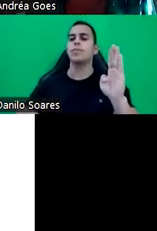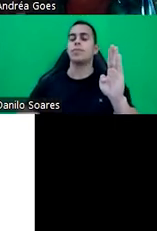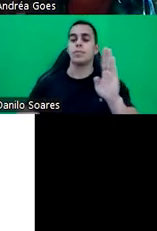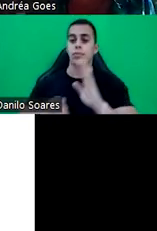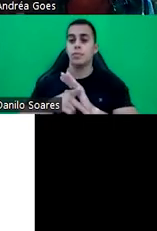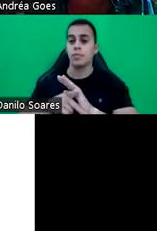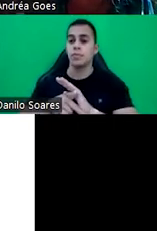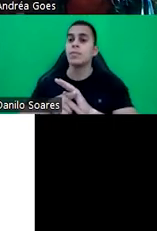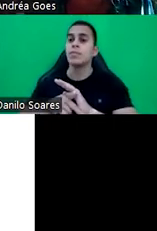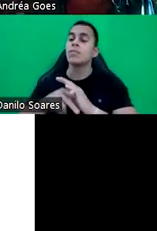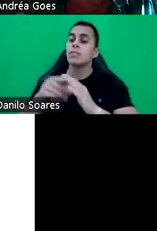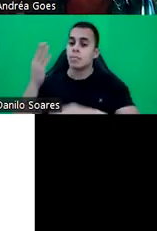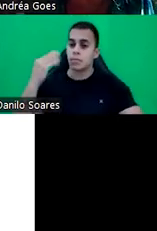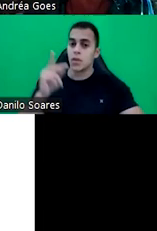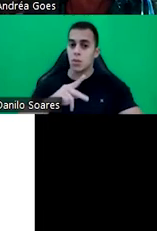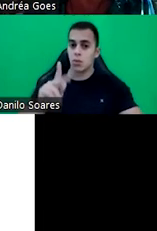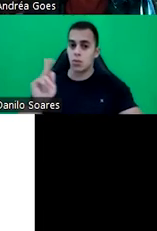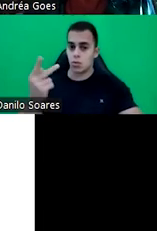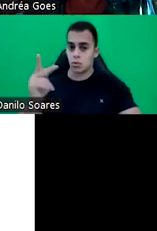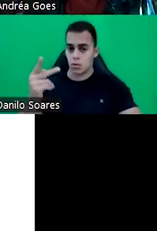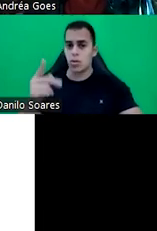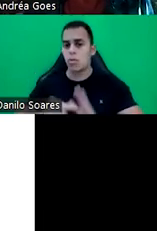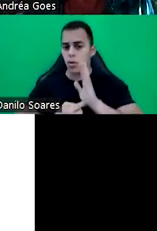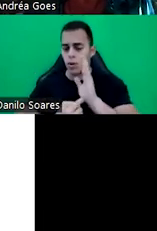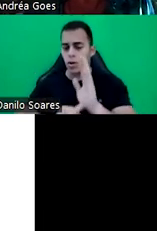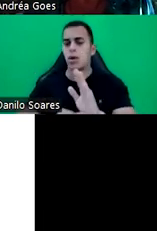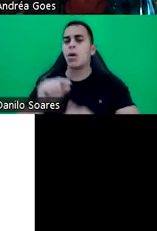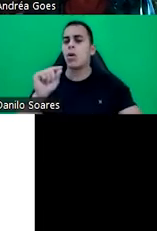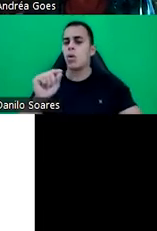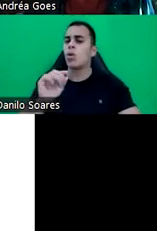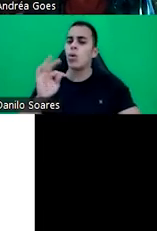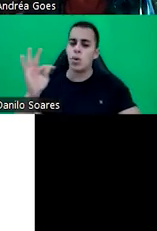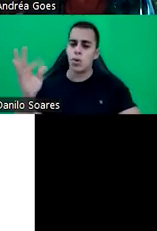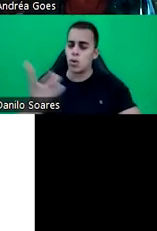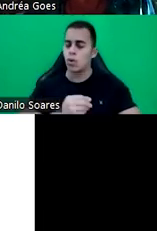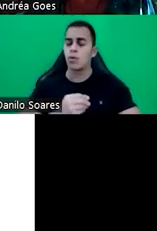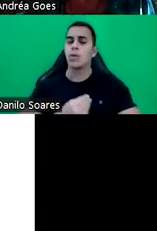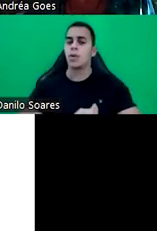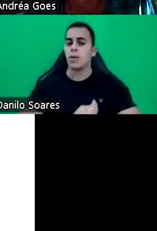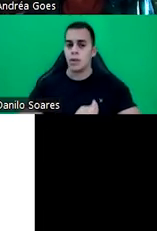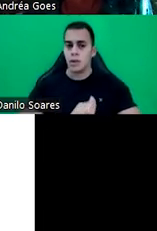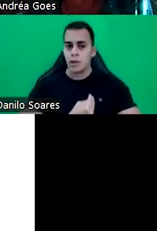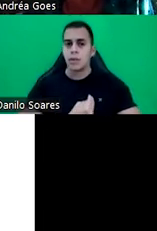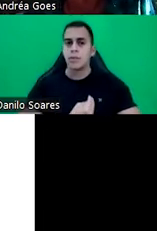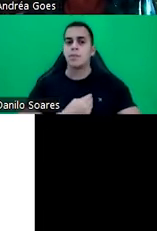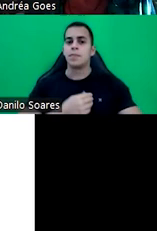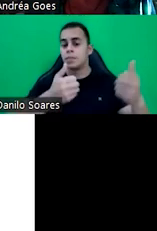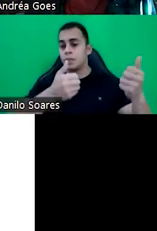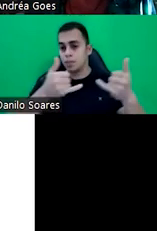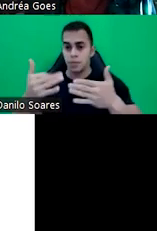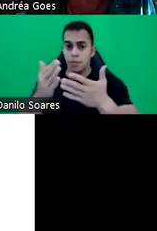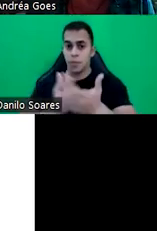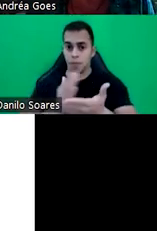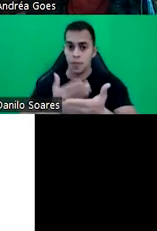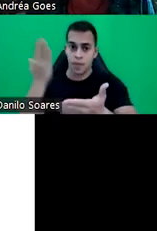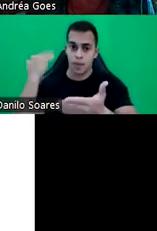Por que não trazer o professor de história e mostrar que tudo que era descrito no livro naquela